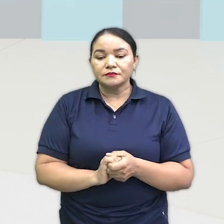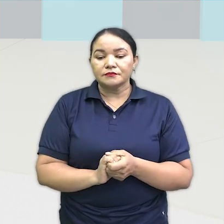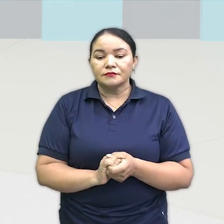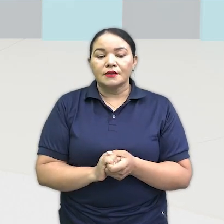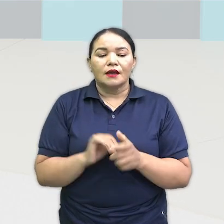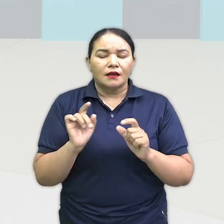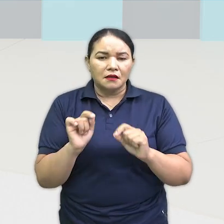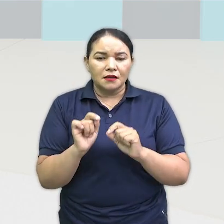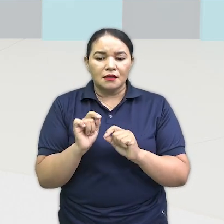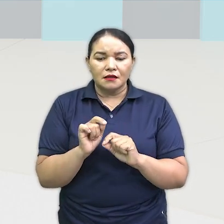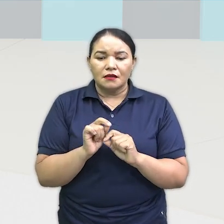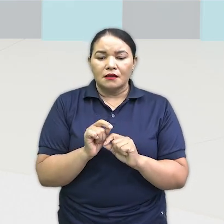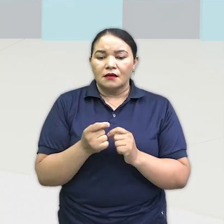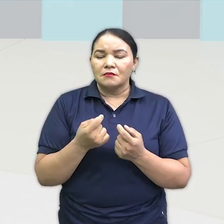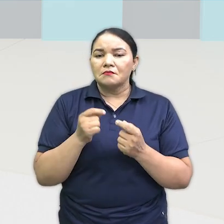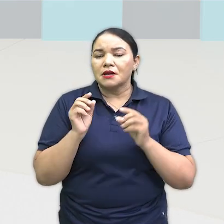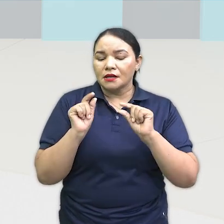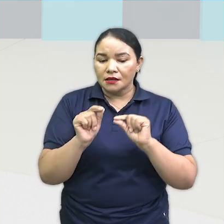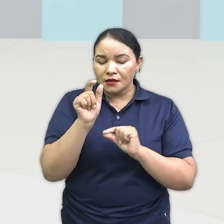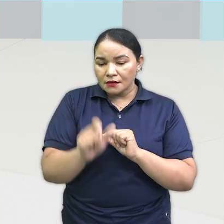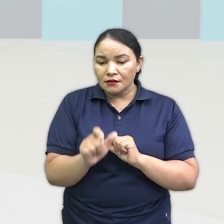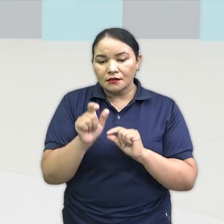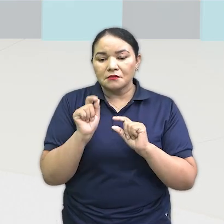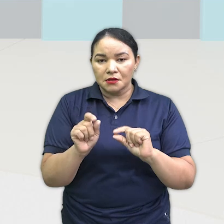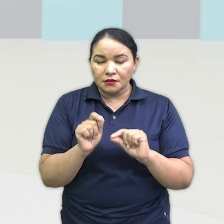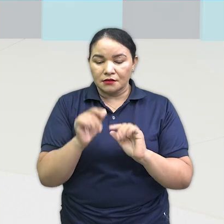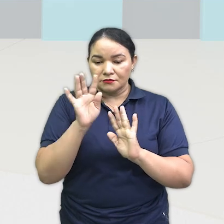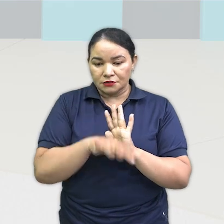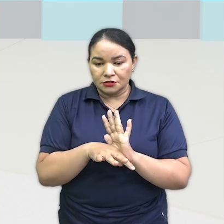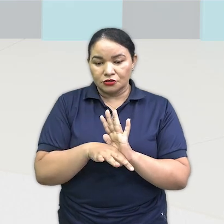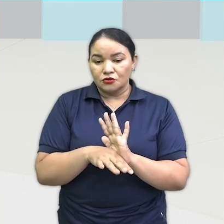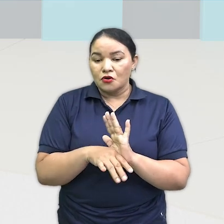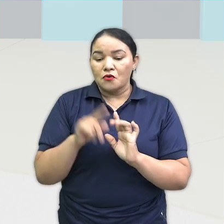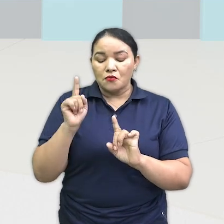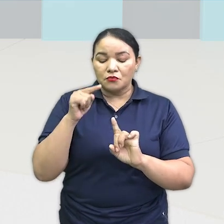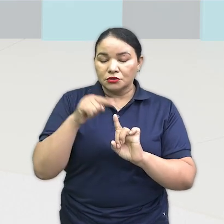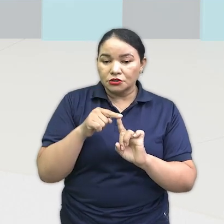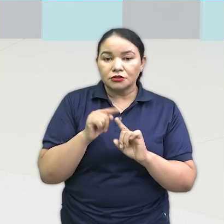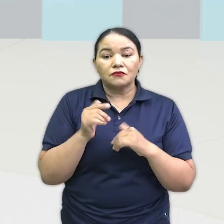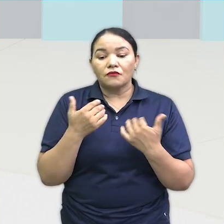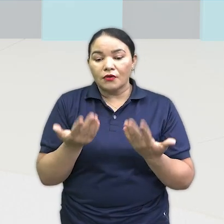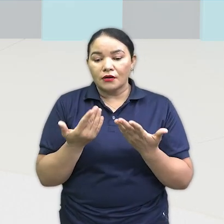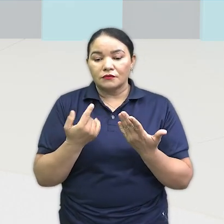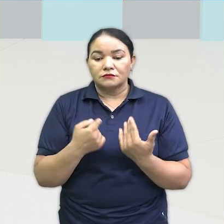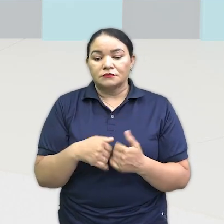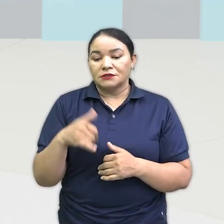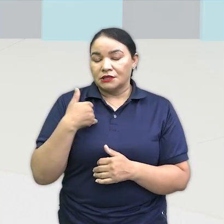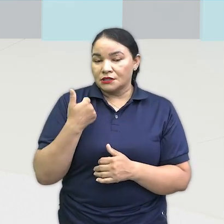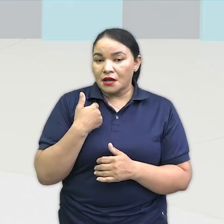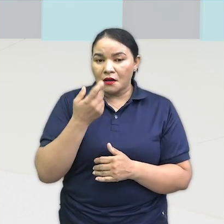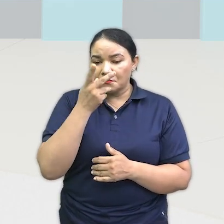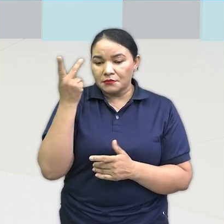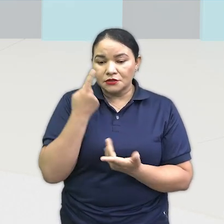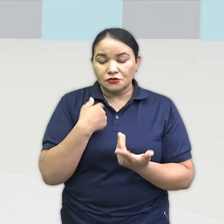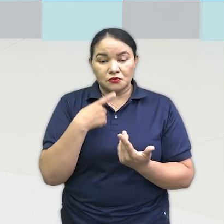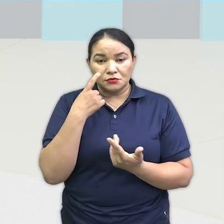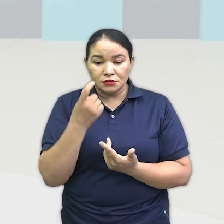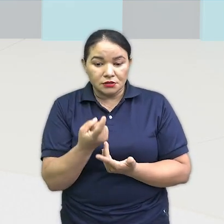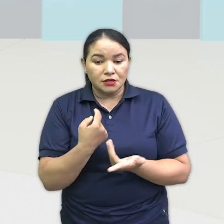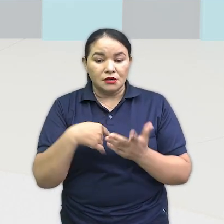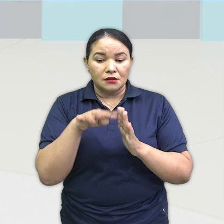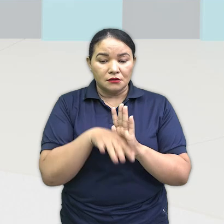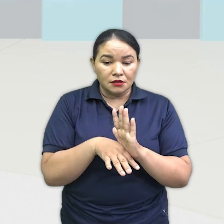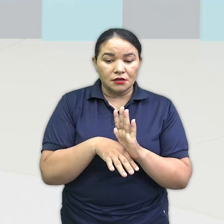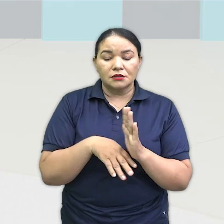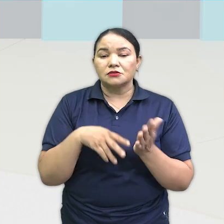texto? Qual é o objetivo dele? Qual a idade das pessoas que se interessariam pelo texto? Para qual